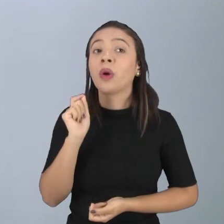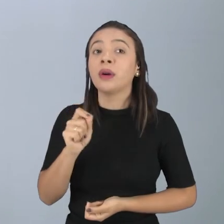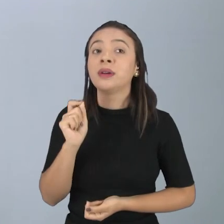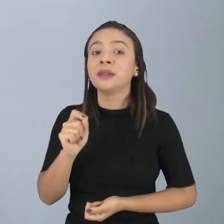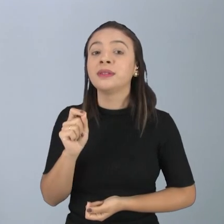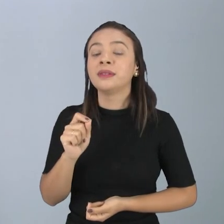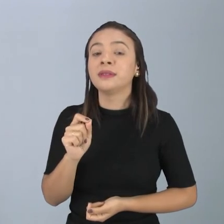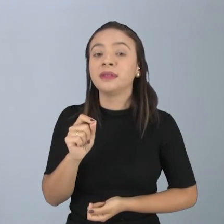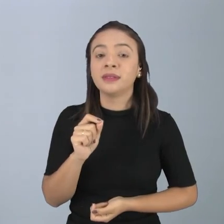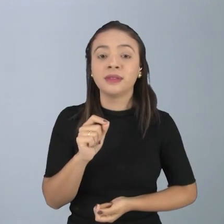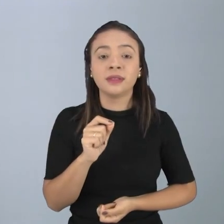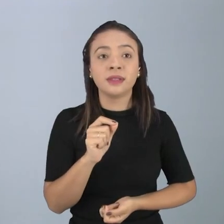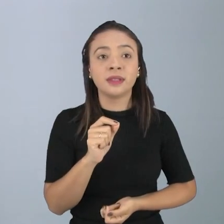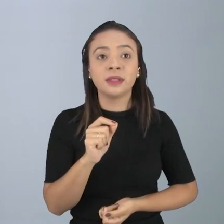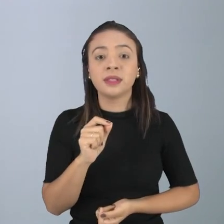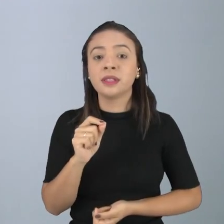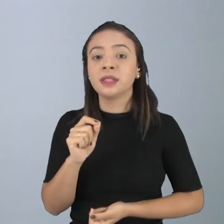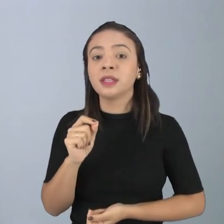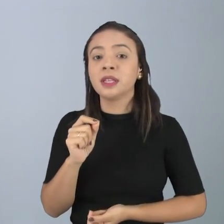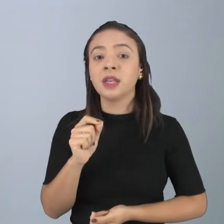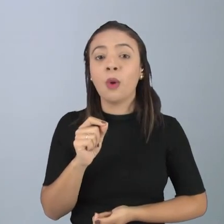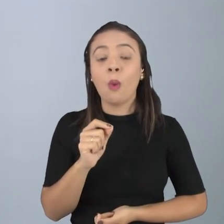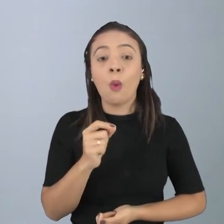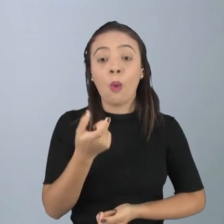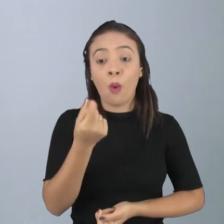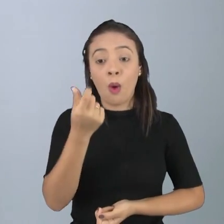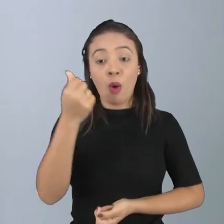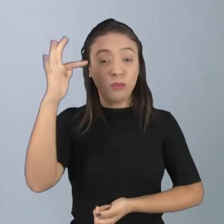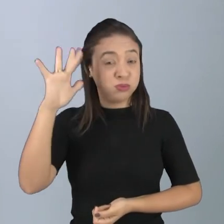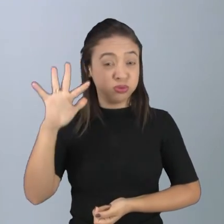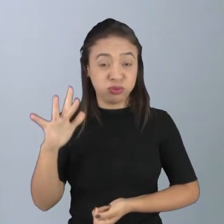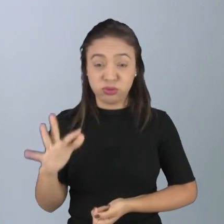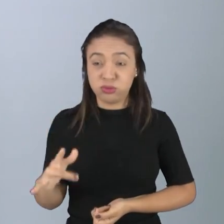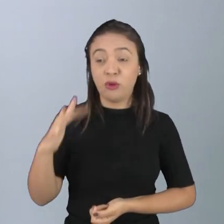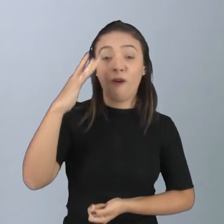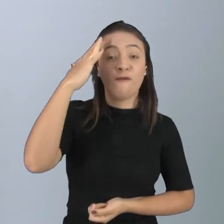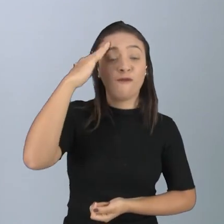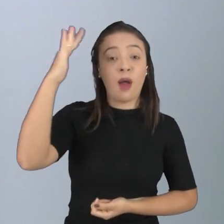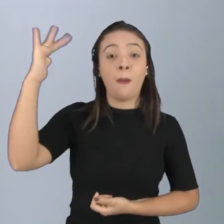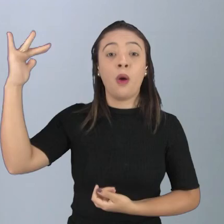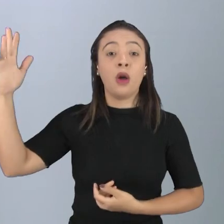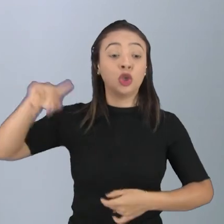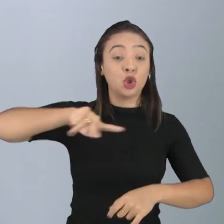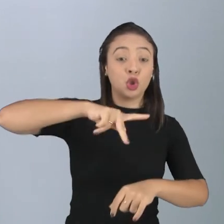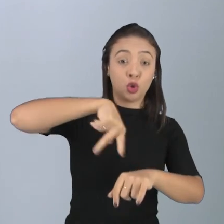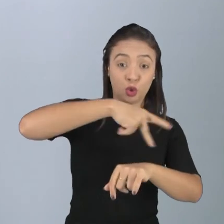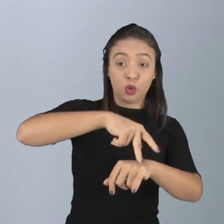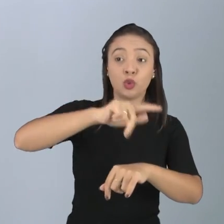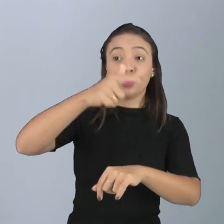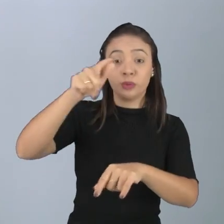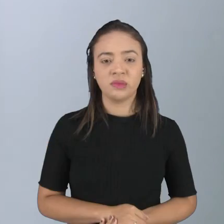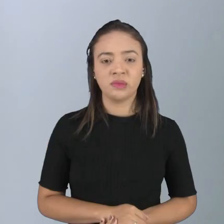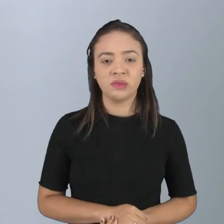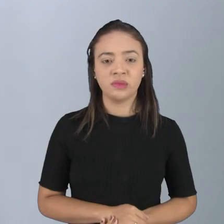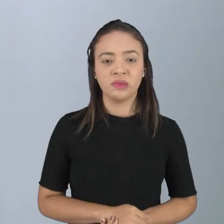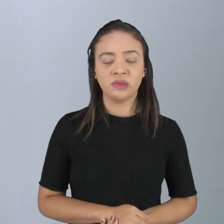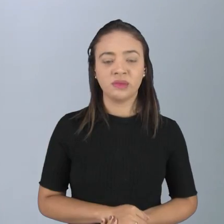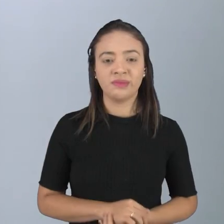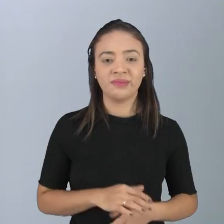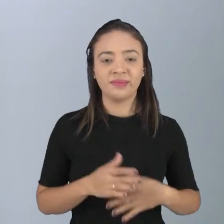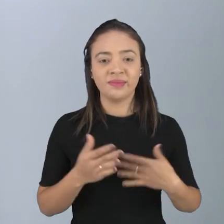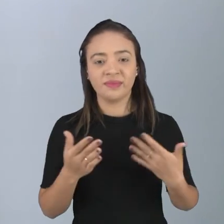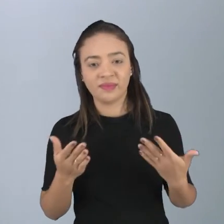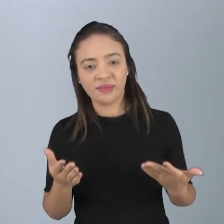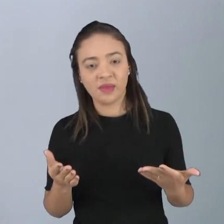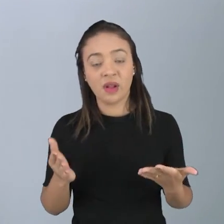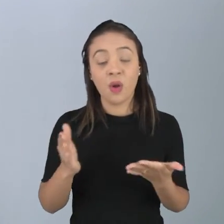têm, né? O Black Friday, que é uma promoção muito conhecida e que outros países também adotaram, inclusive o Brasil. Bom, essas são